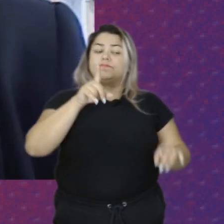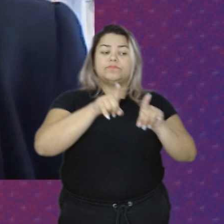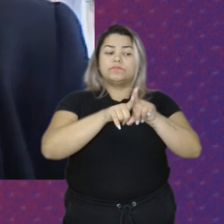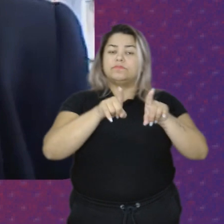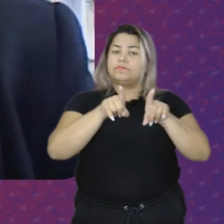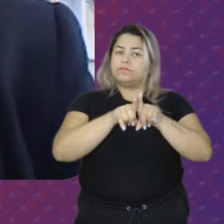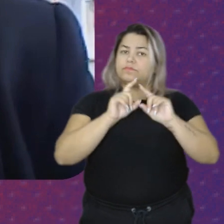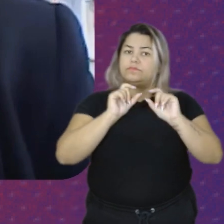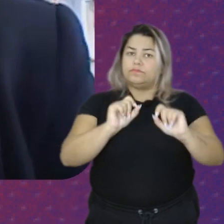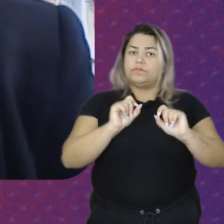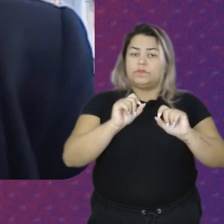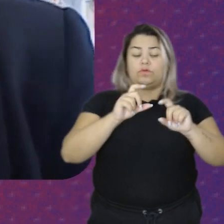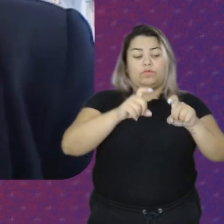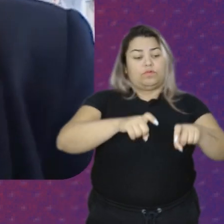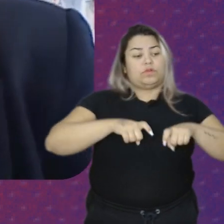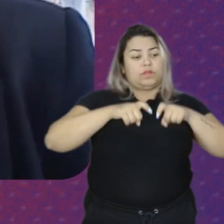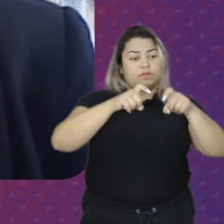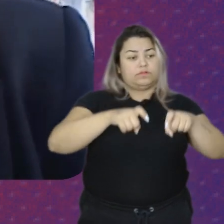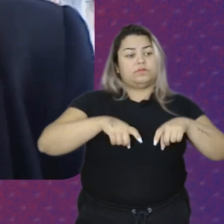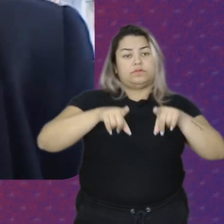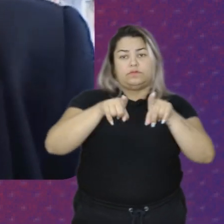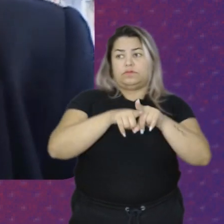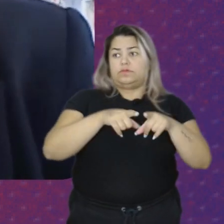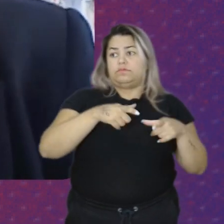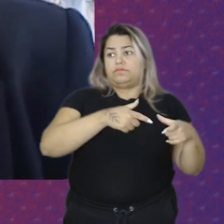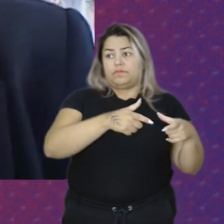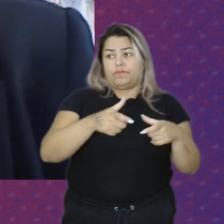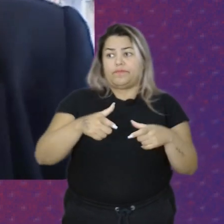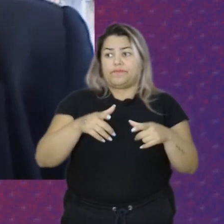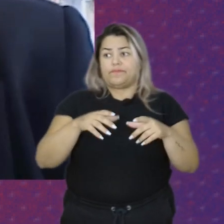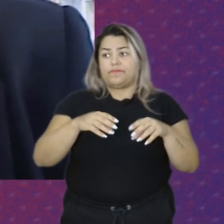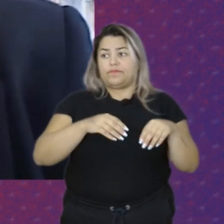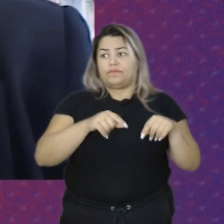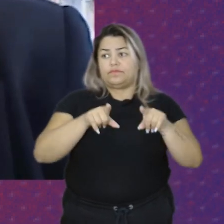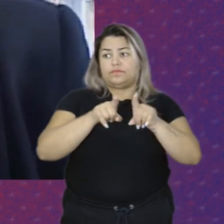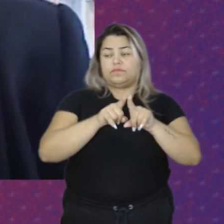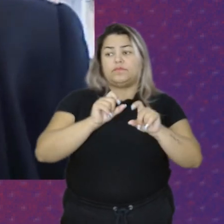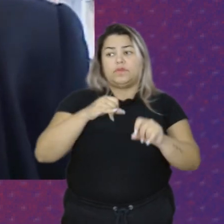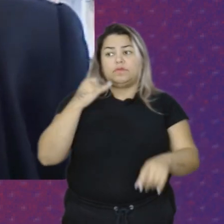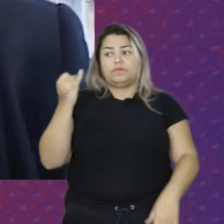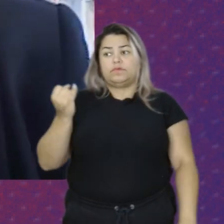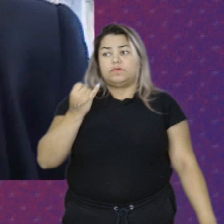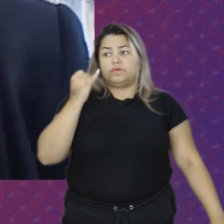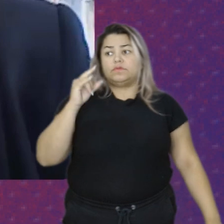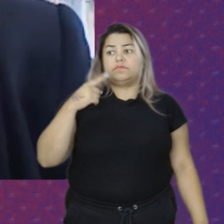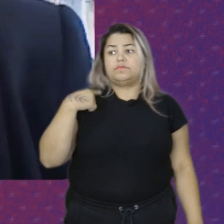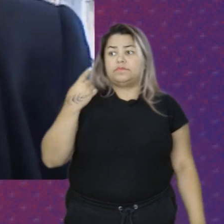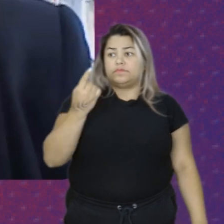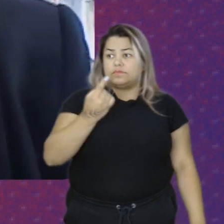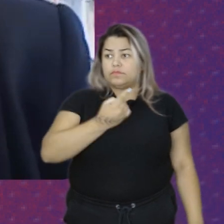em estabelecimentos rurais, que ocupa a terra, que é um instrumento principal para a produção